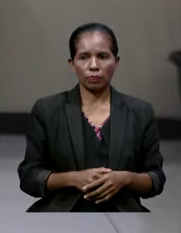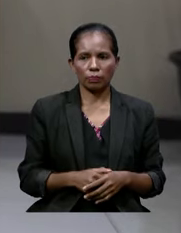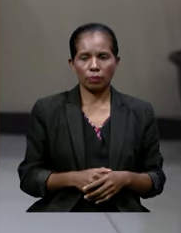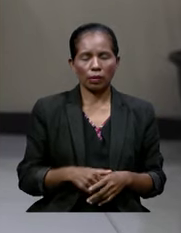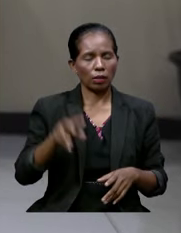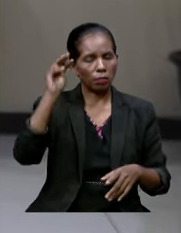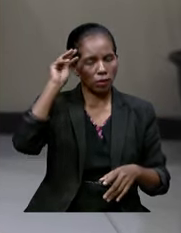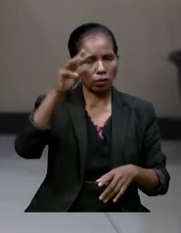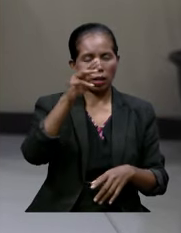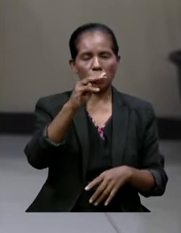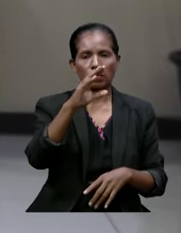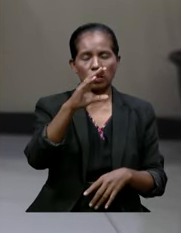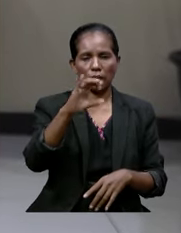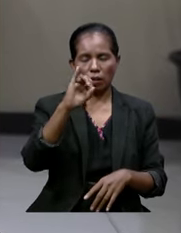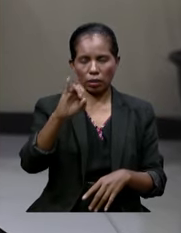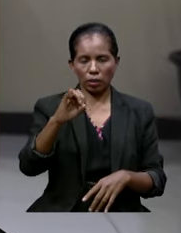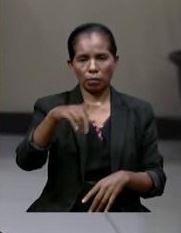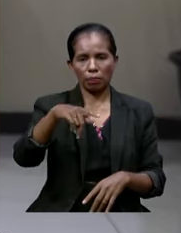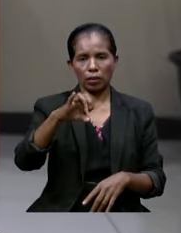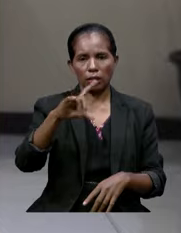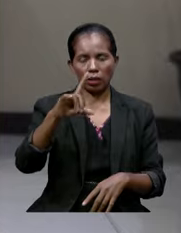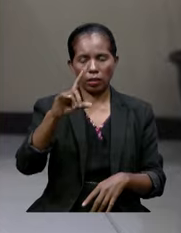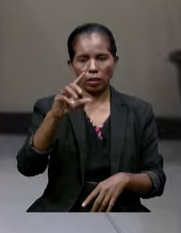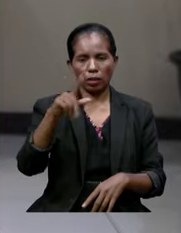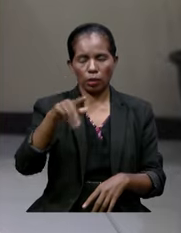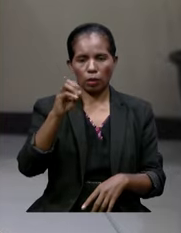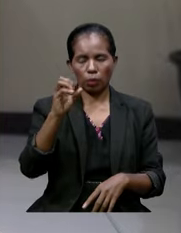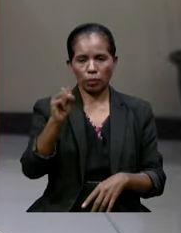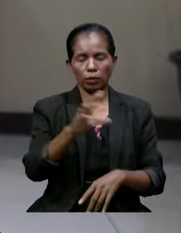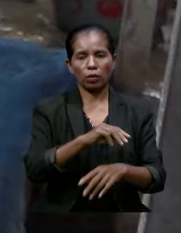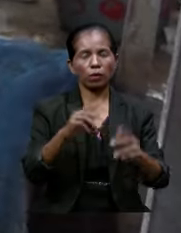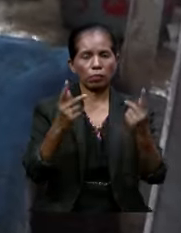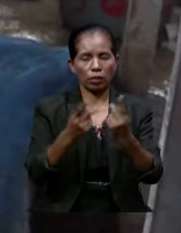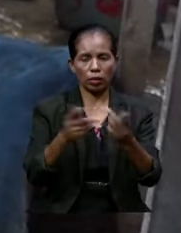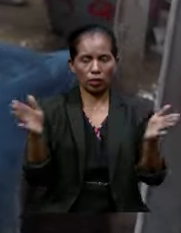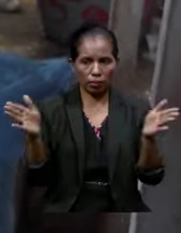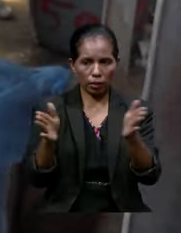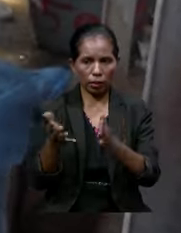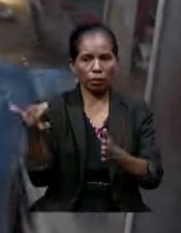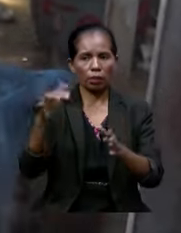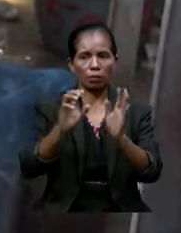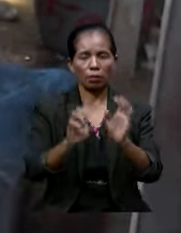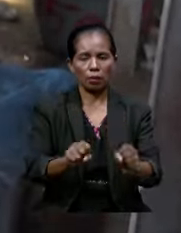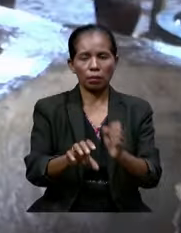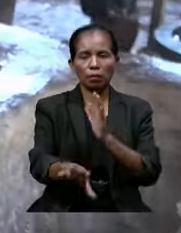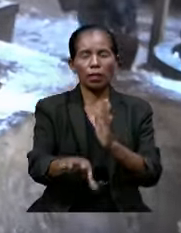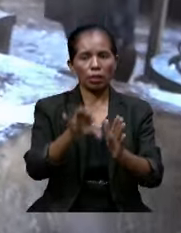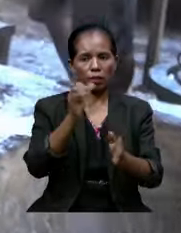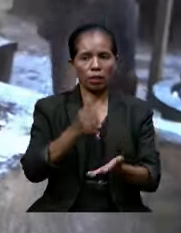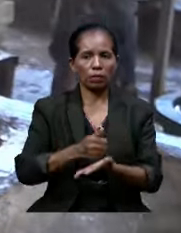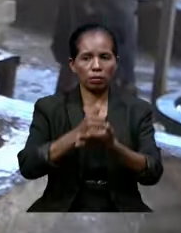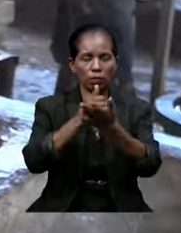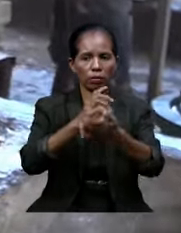Ministro do Comércio e da Indústria, Filipos Nino Pereira, atenten, micro, pequena, não, média empresa precisa retan apoio, onde ele